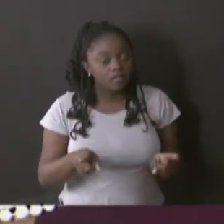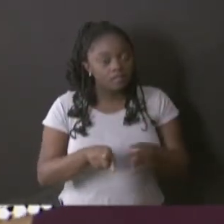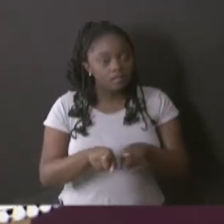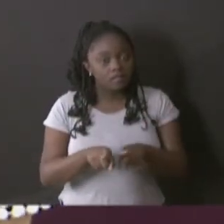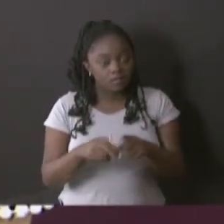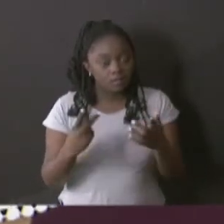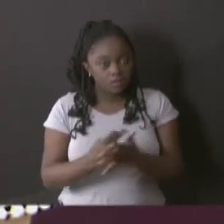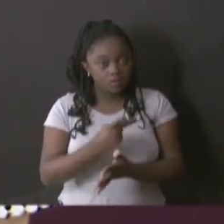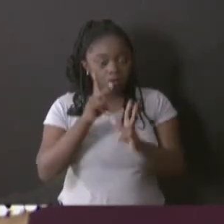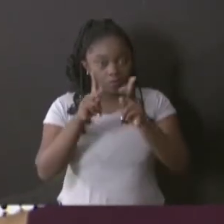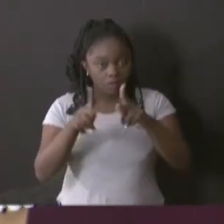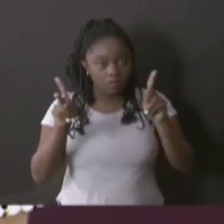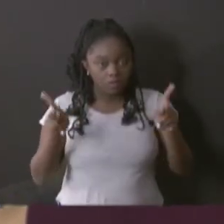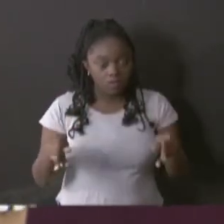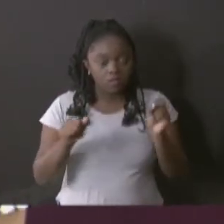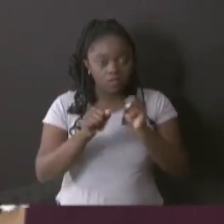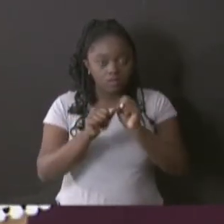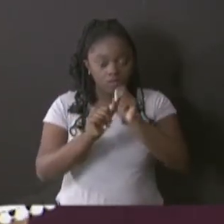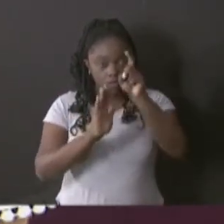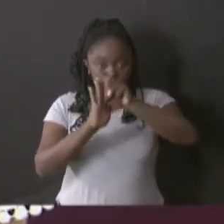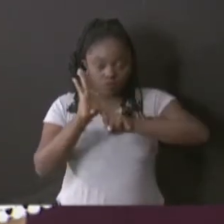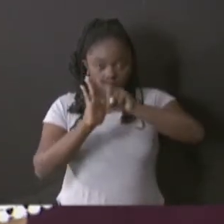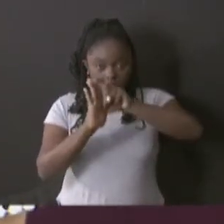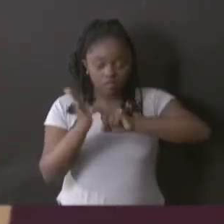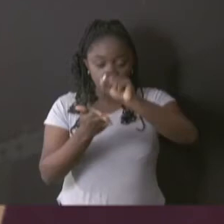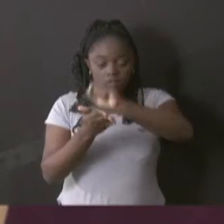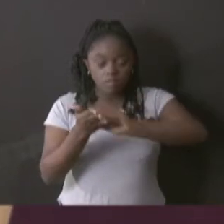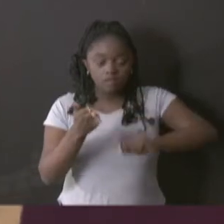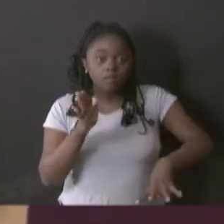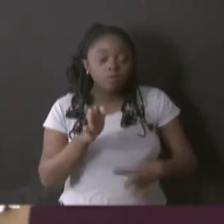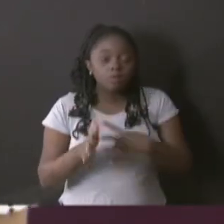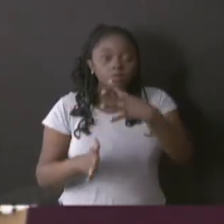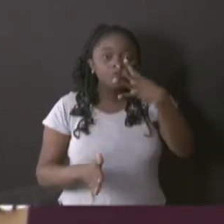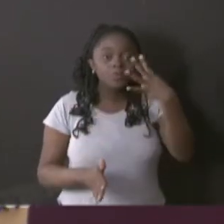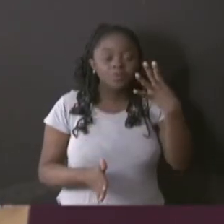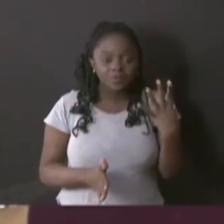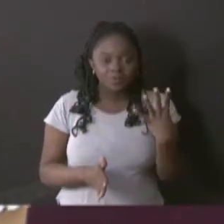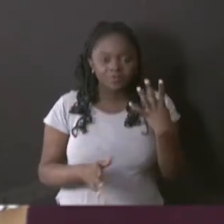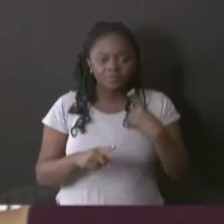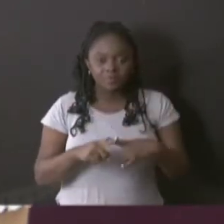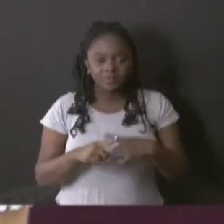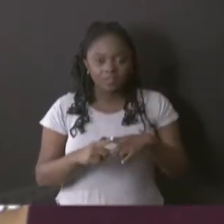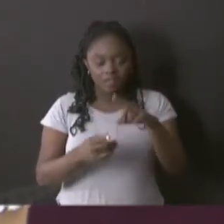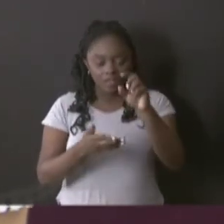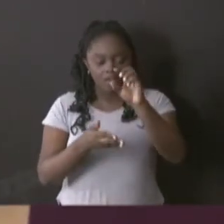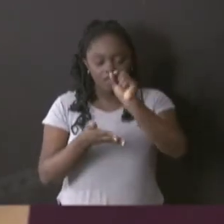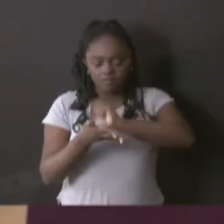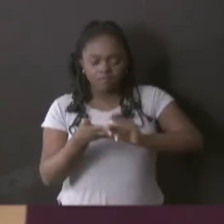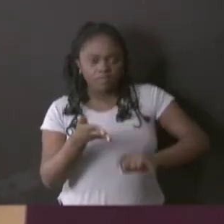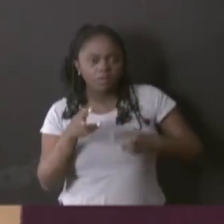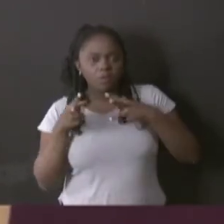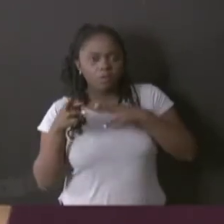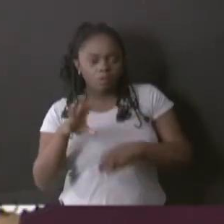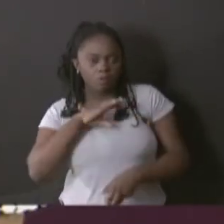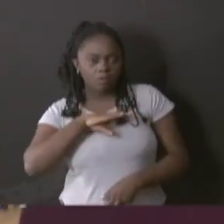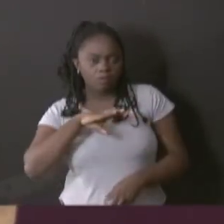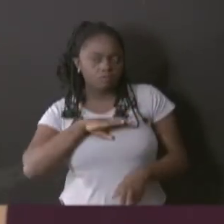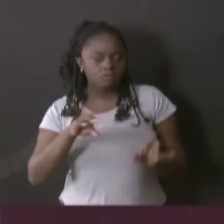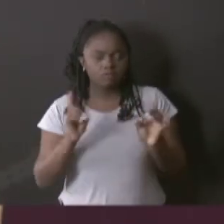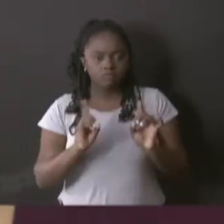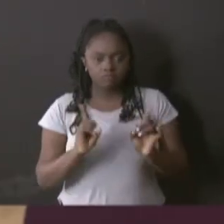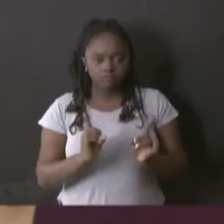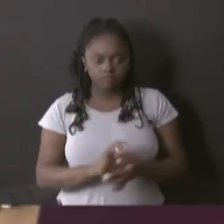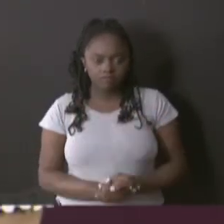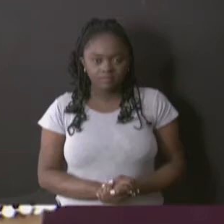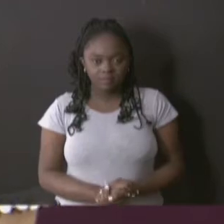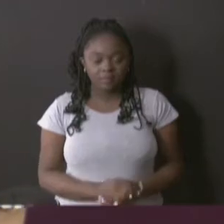que fez ele repetir o mesmo texto quatro vezes. Porque você não escreveu igual ao português. né? Ah, então, coisa. Da